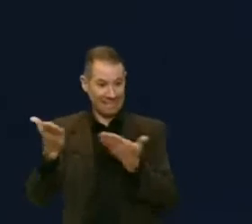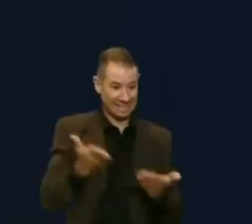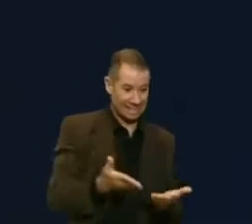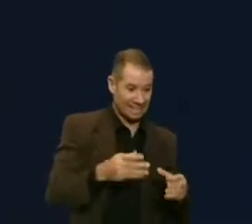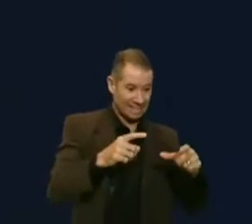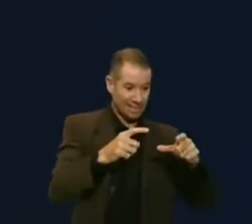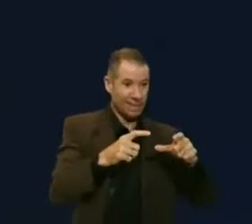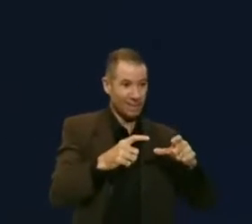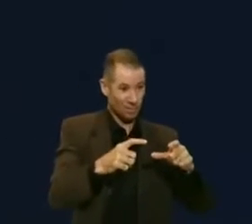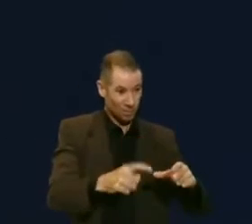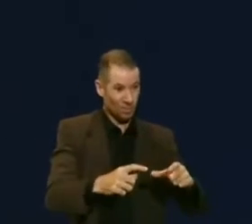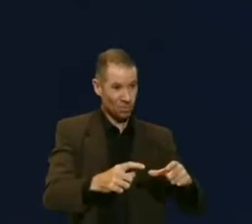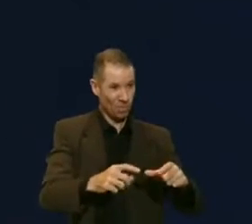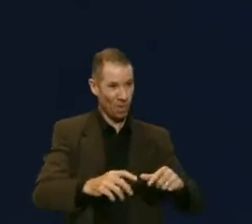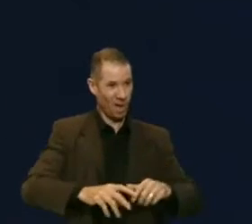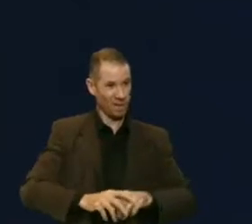sabe,